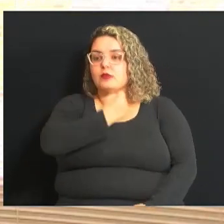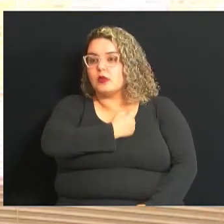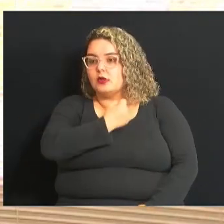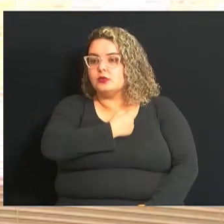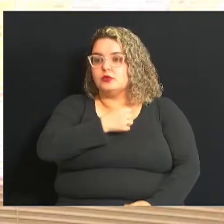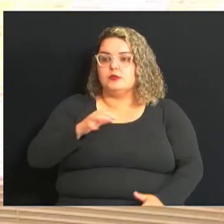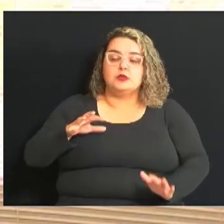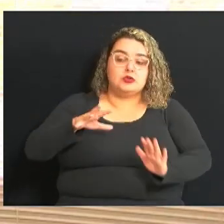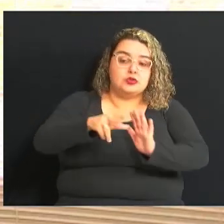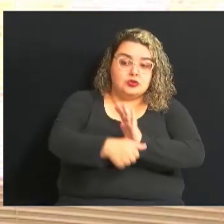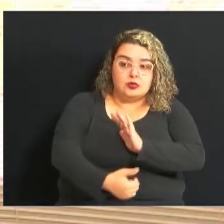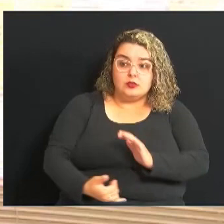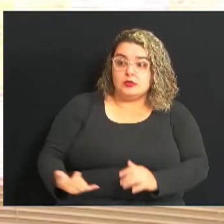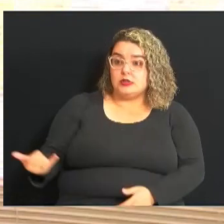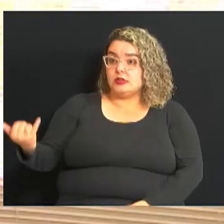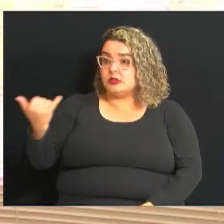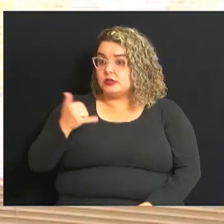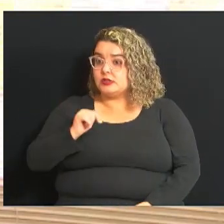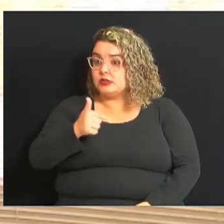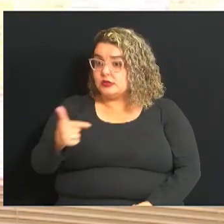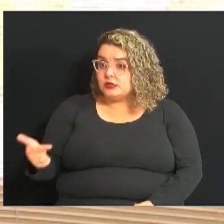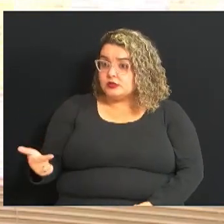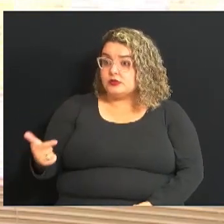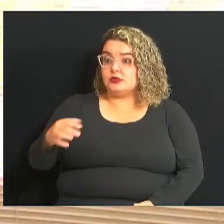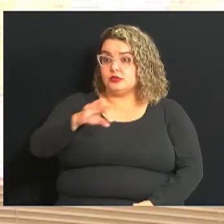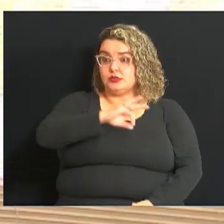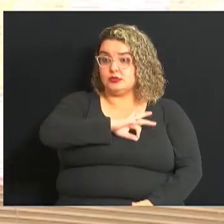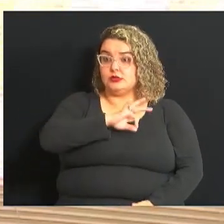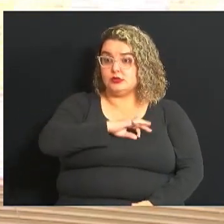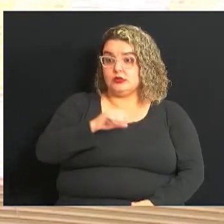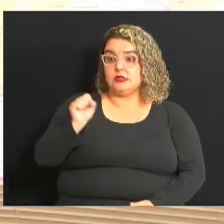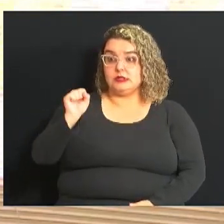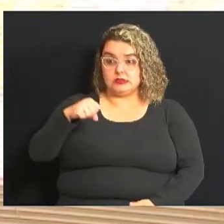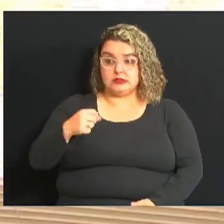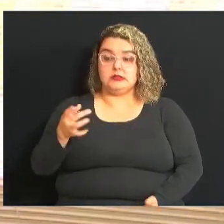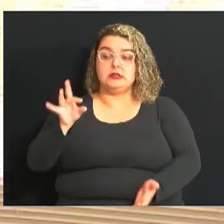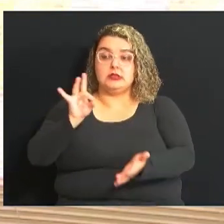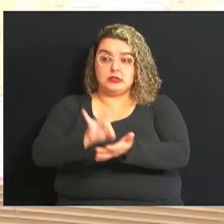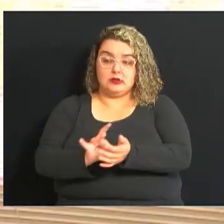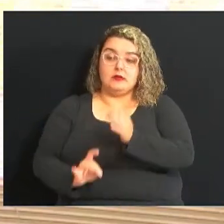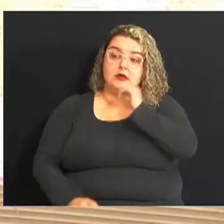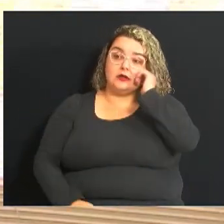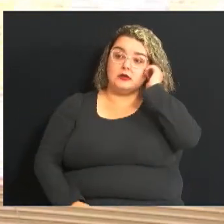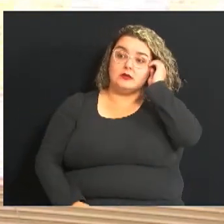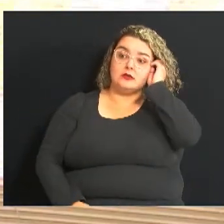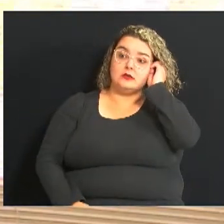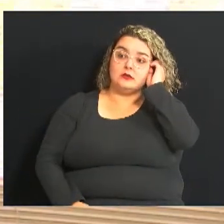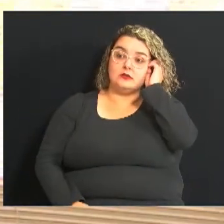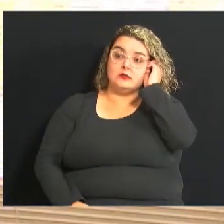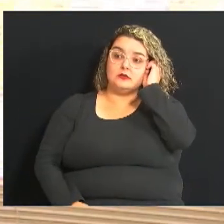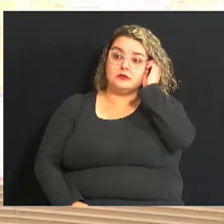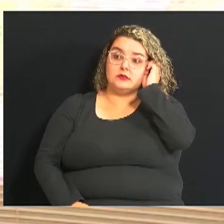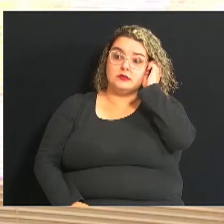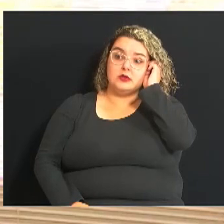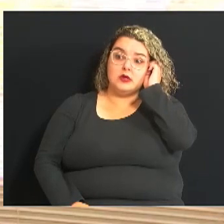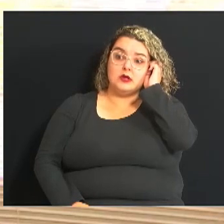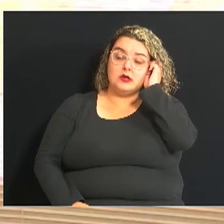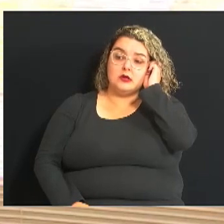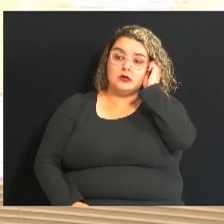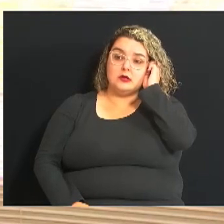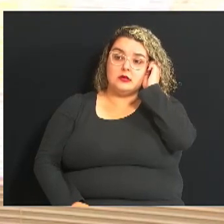assaltos, que você disse que não havia tanto policiamento. Sim. Aqui. Na verdade, assaltos, furtos, qualquer tipo